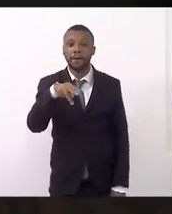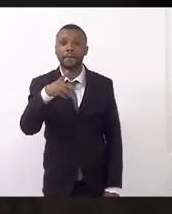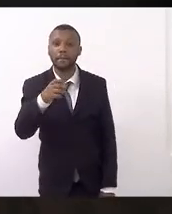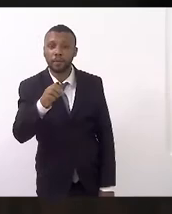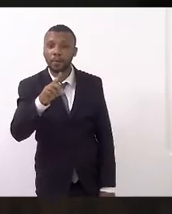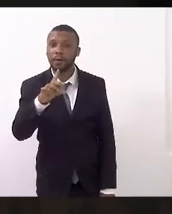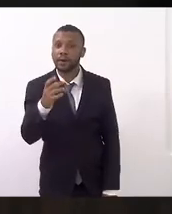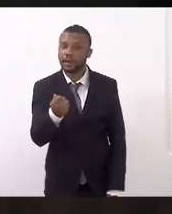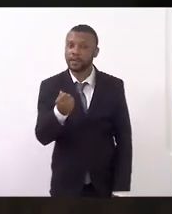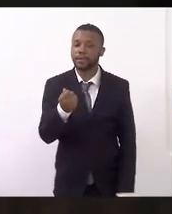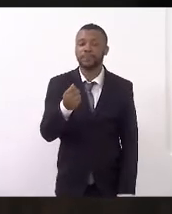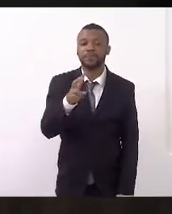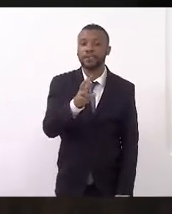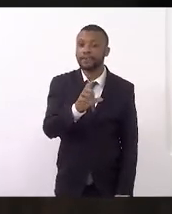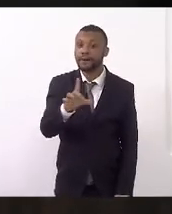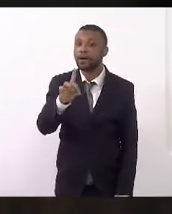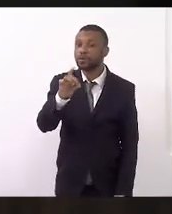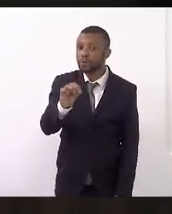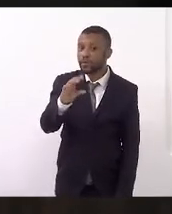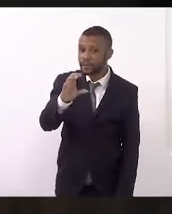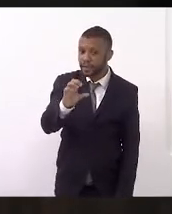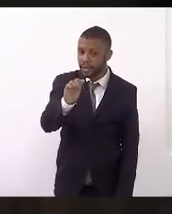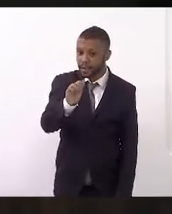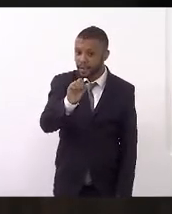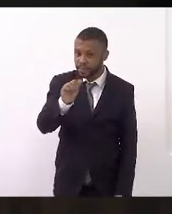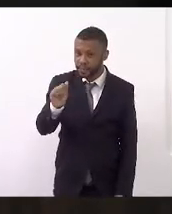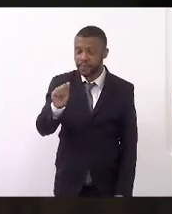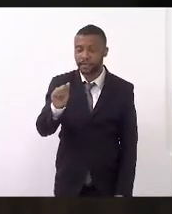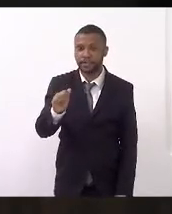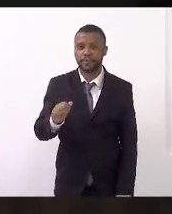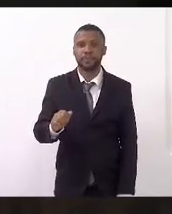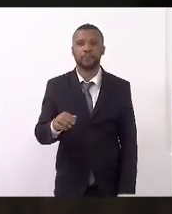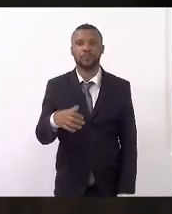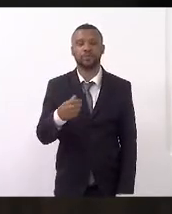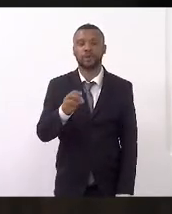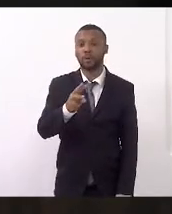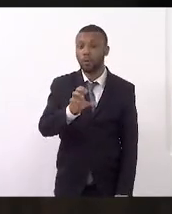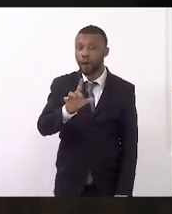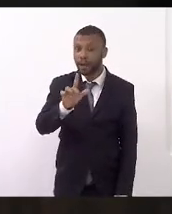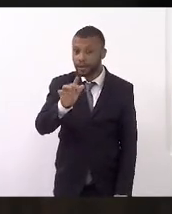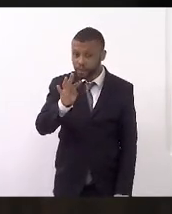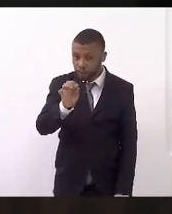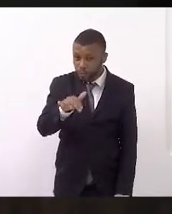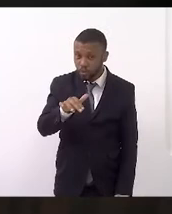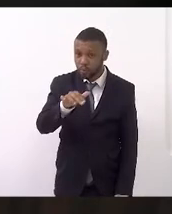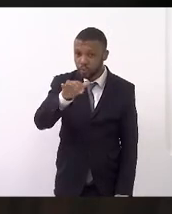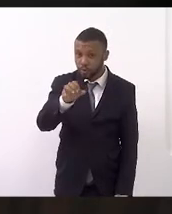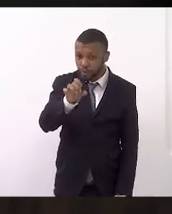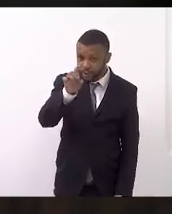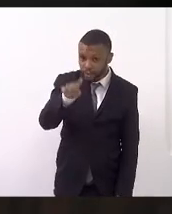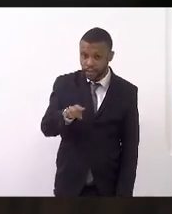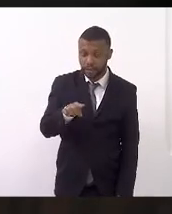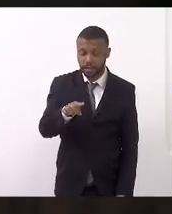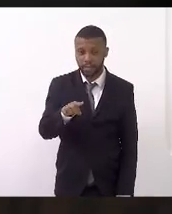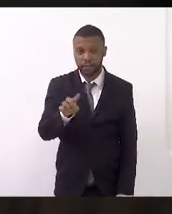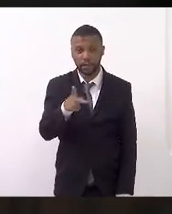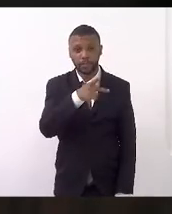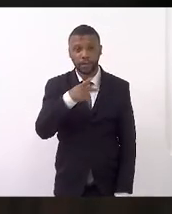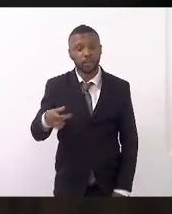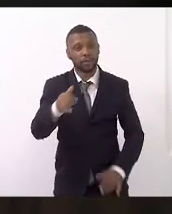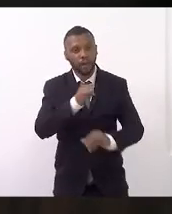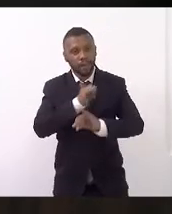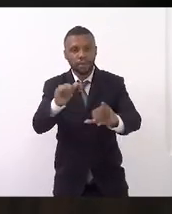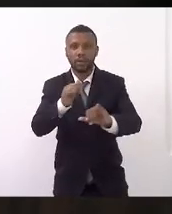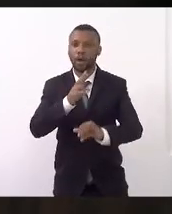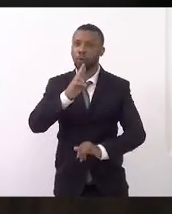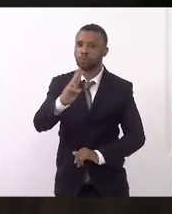Pampolha, Valdo Ceasa, Valdo Ceasa, Eliton José e Eliton José. A presidência proclama o